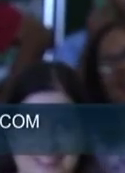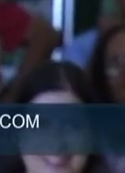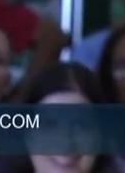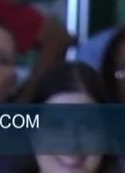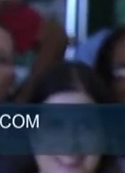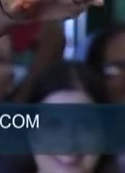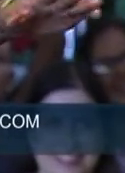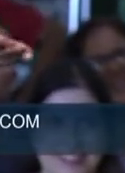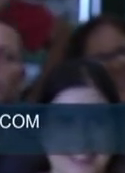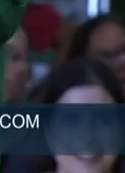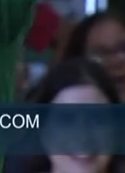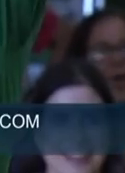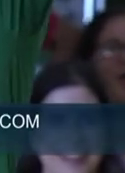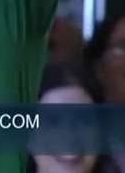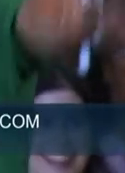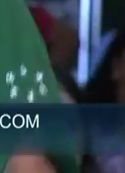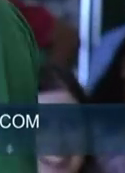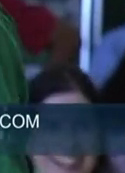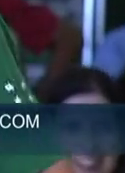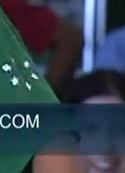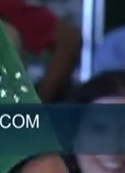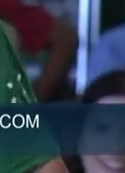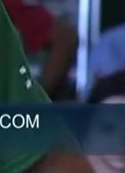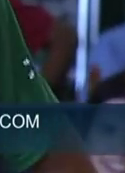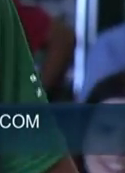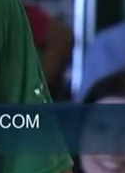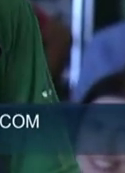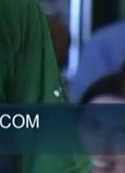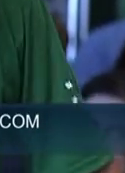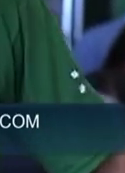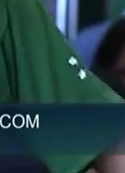Mesmo o nosso ministro nunca querendo que a gente faça isso.